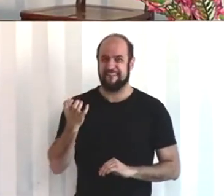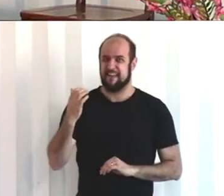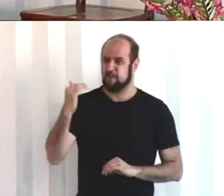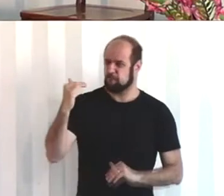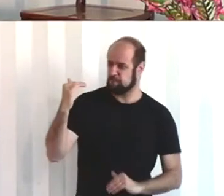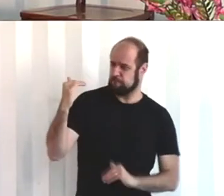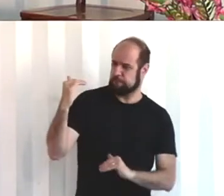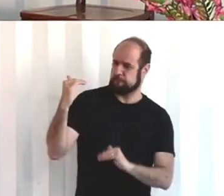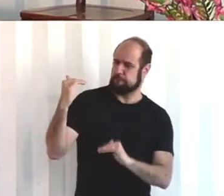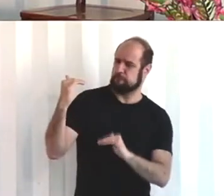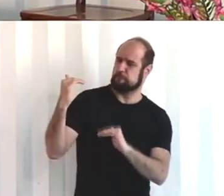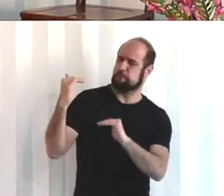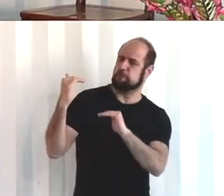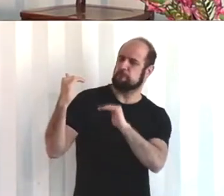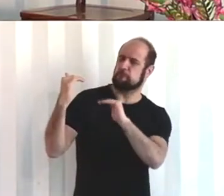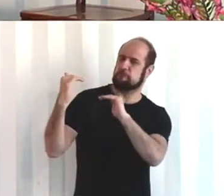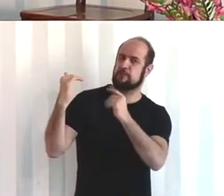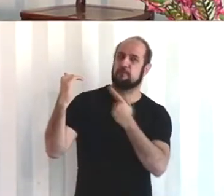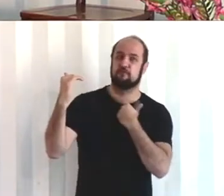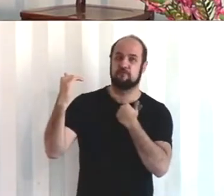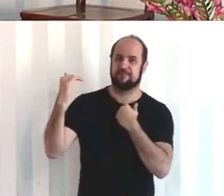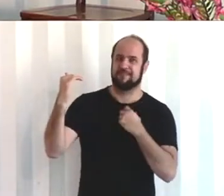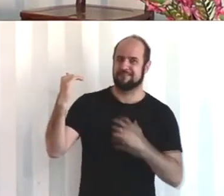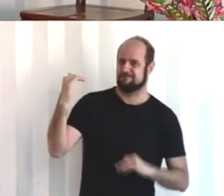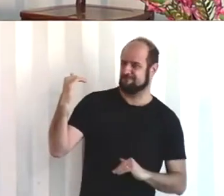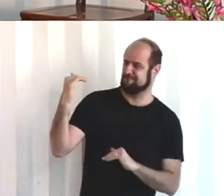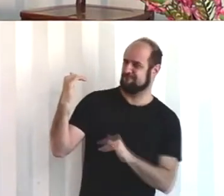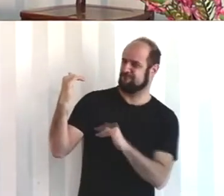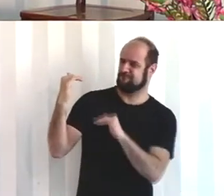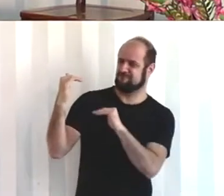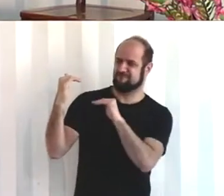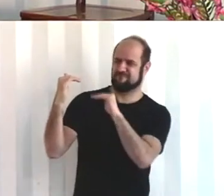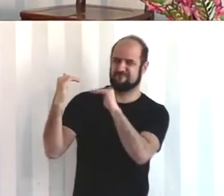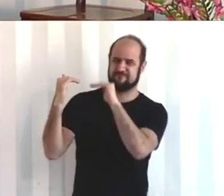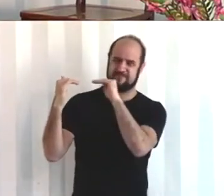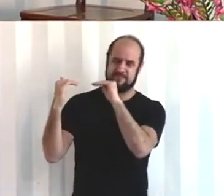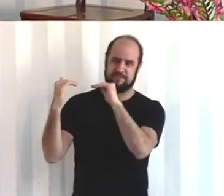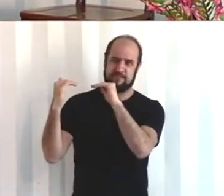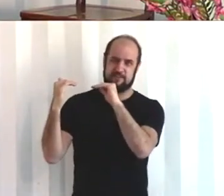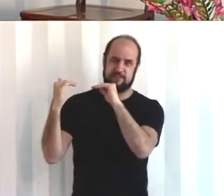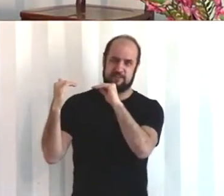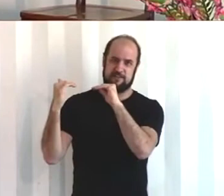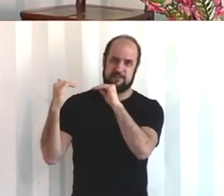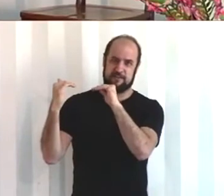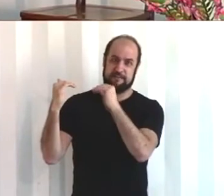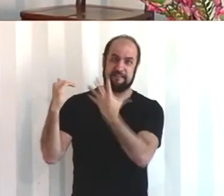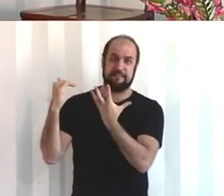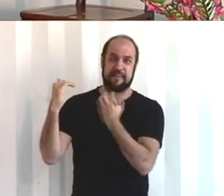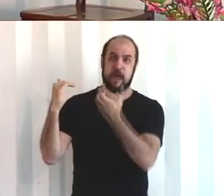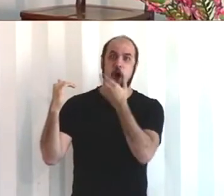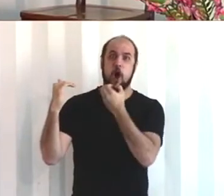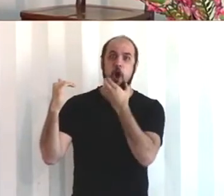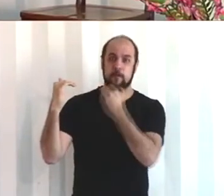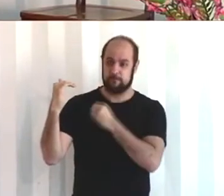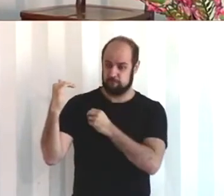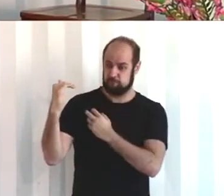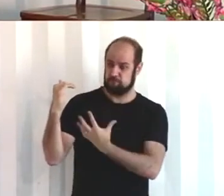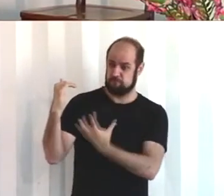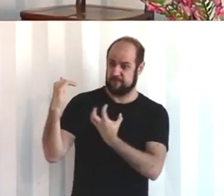maneira, desviar o foco, os holofotes de Deus para o homem, tiveram um final